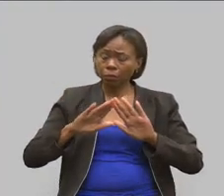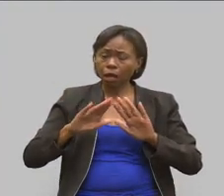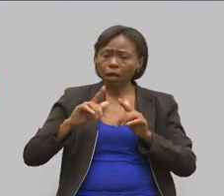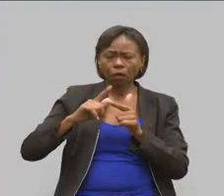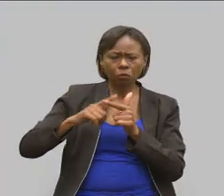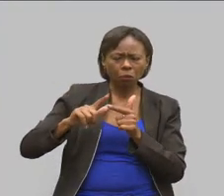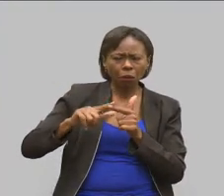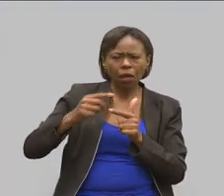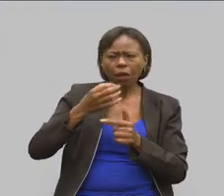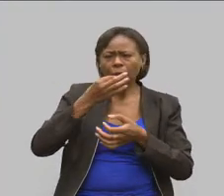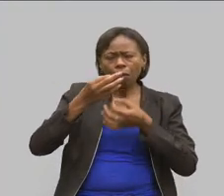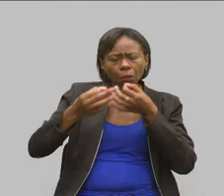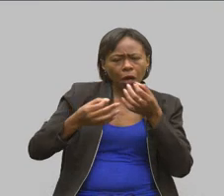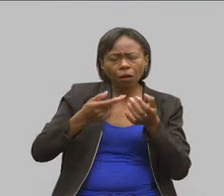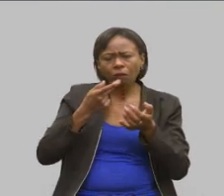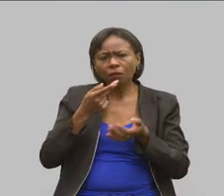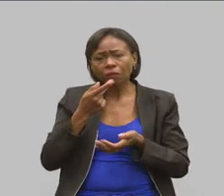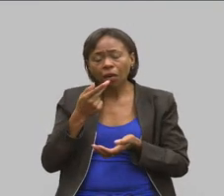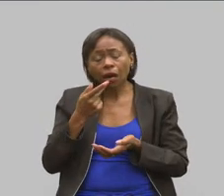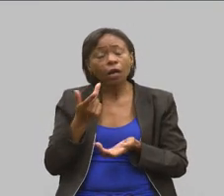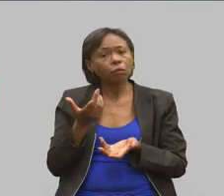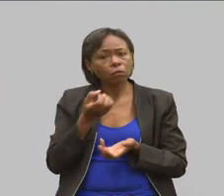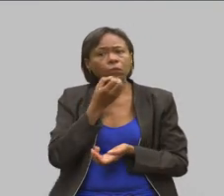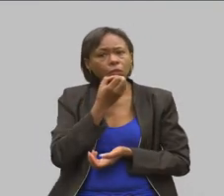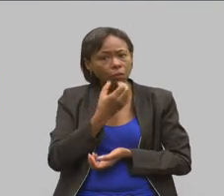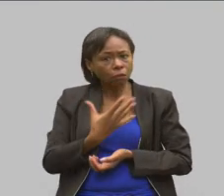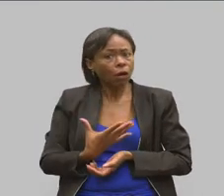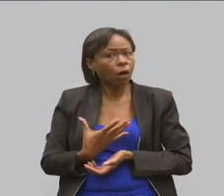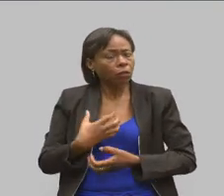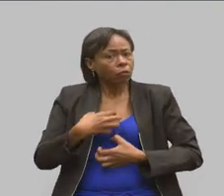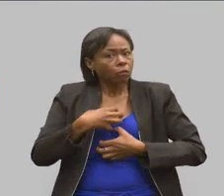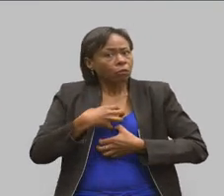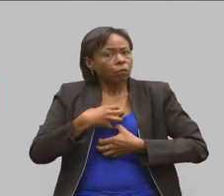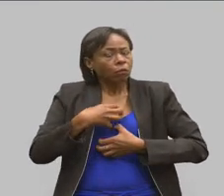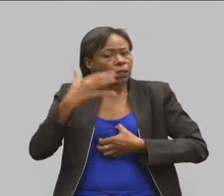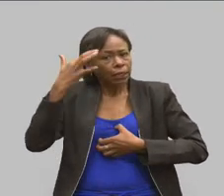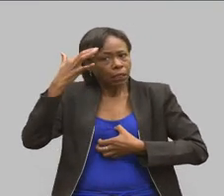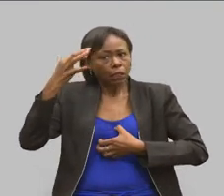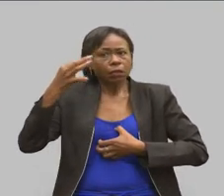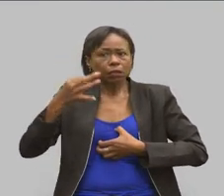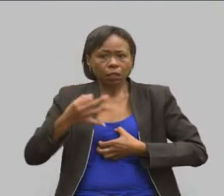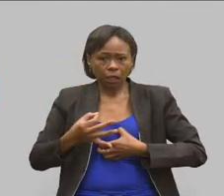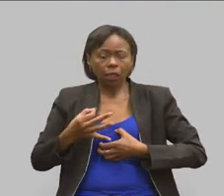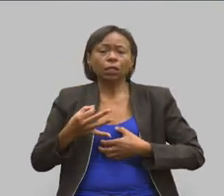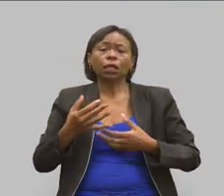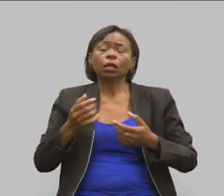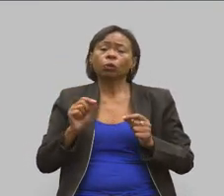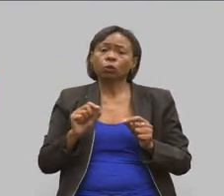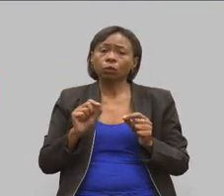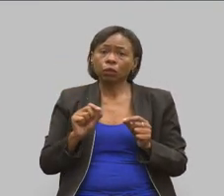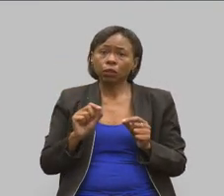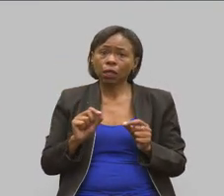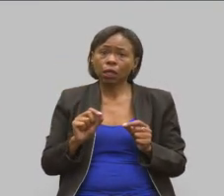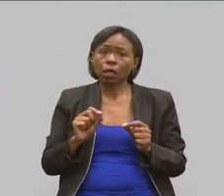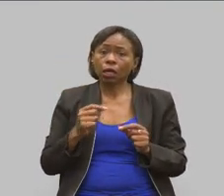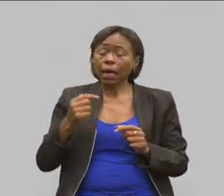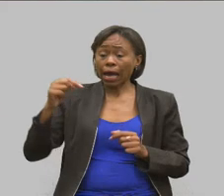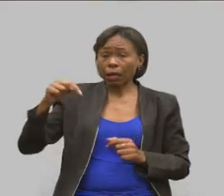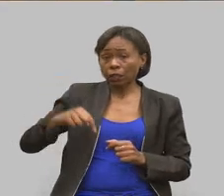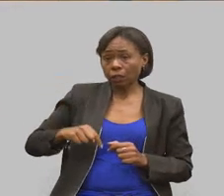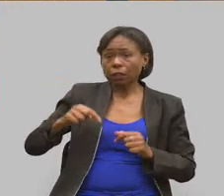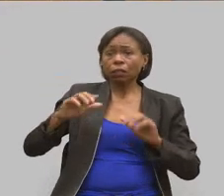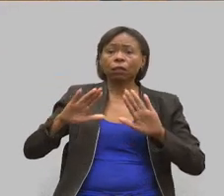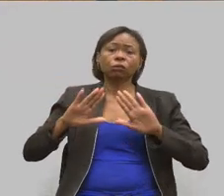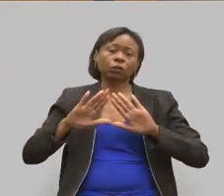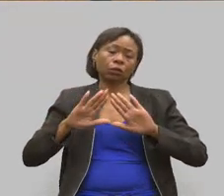nos anima isso nos enche de certeza de que através desta casa